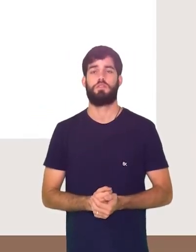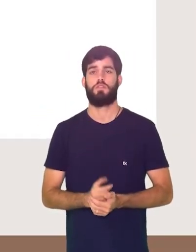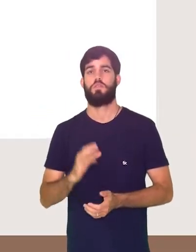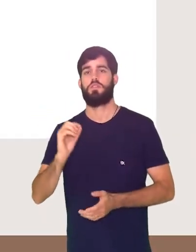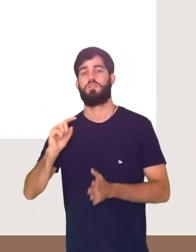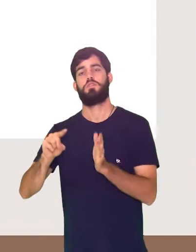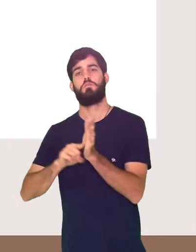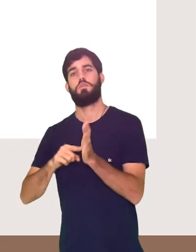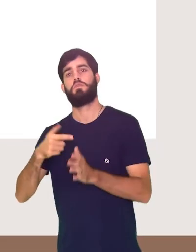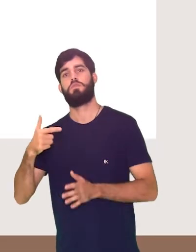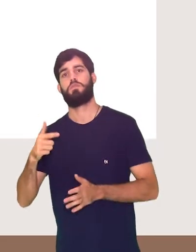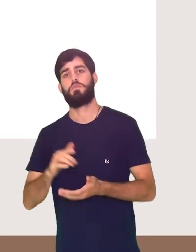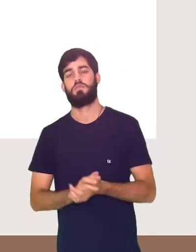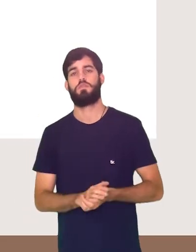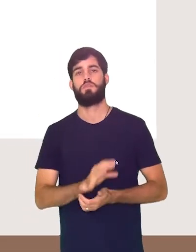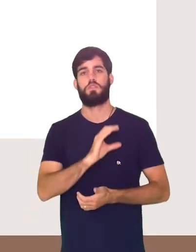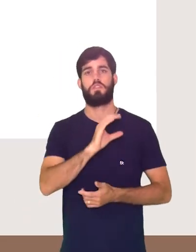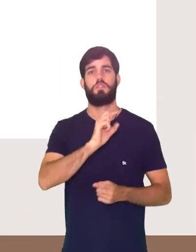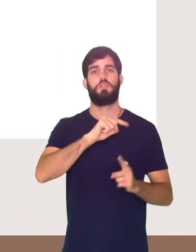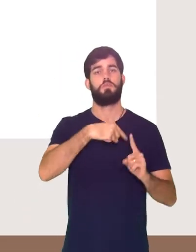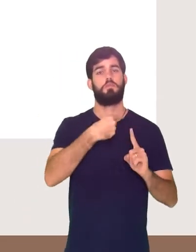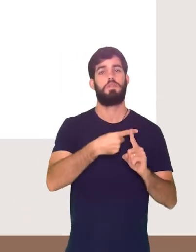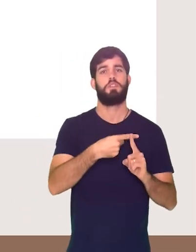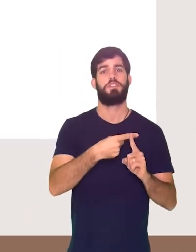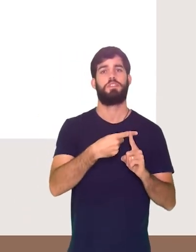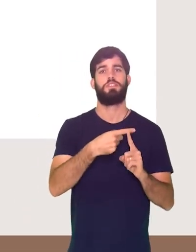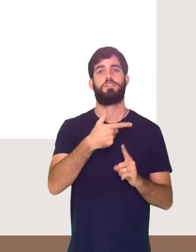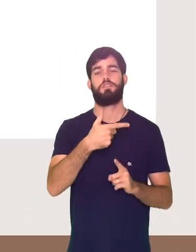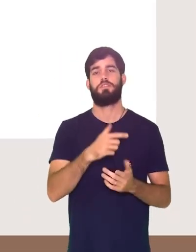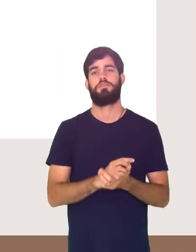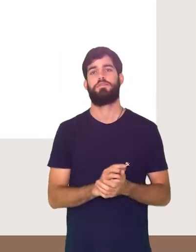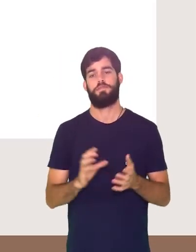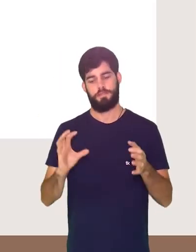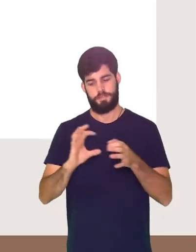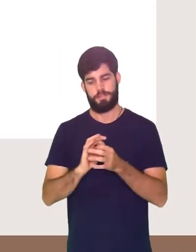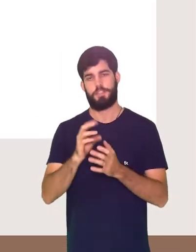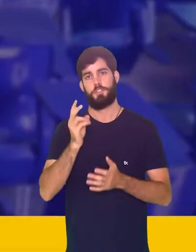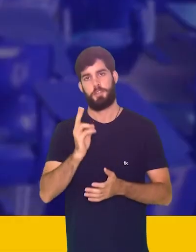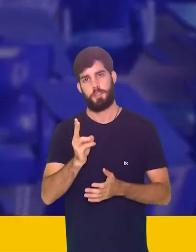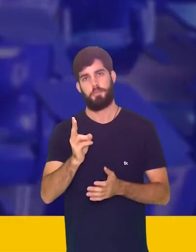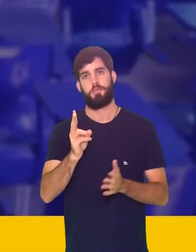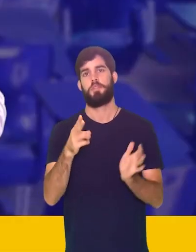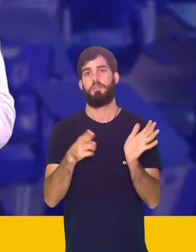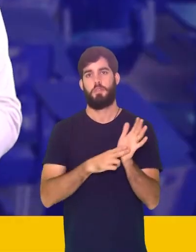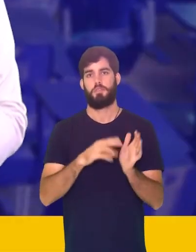menos 2, o carbono é mais 2 com menos 2, 0.